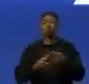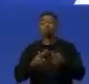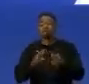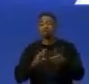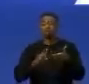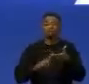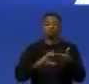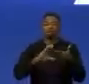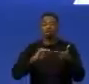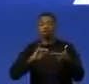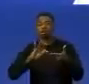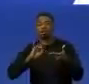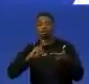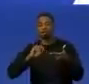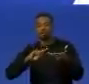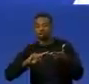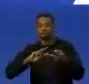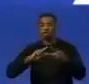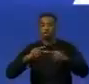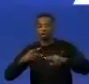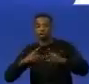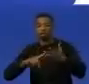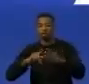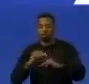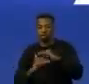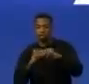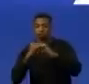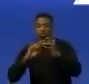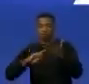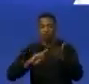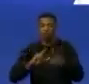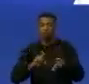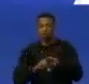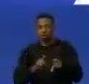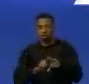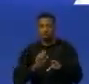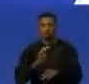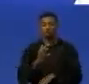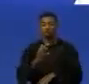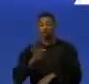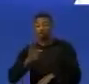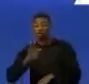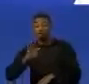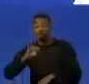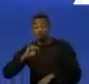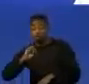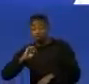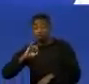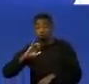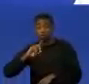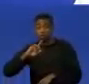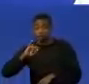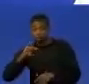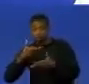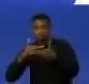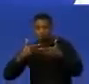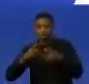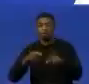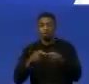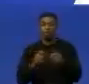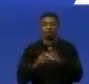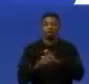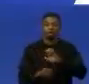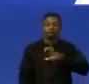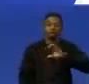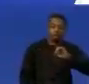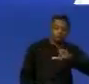como citologia, genética, evolução, fisiologia, mas com certeza absoluta, ecologia